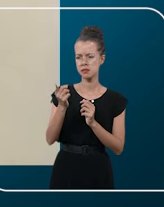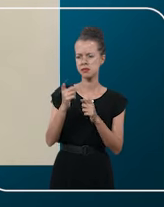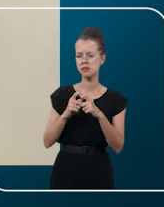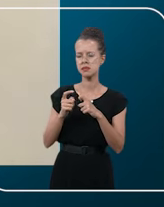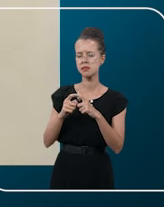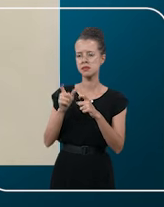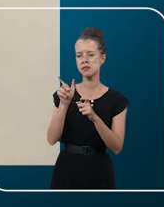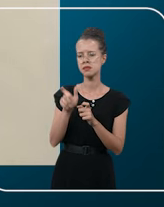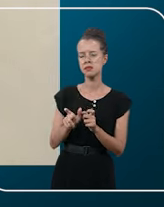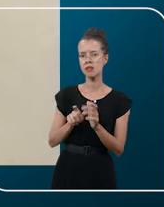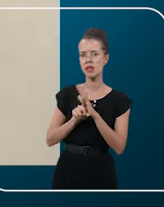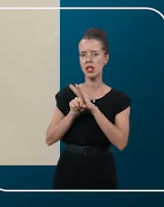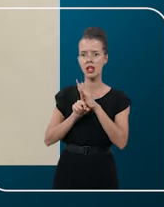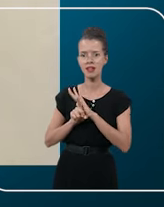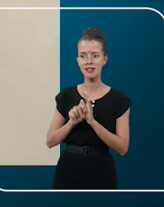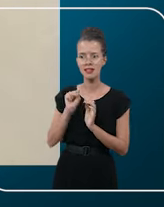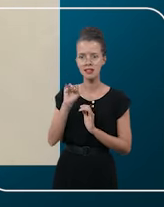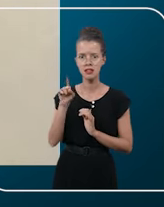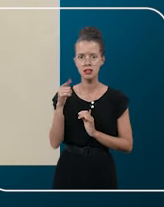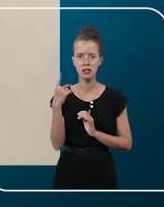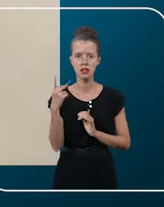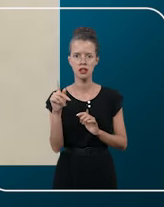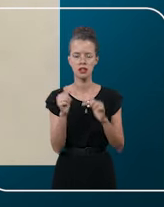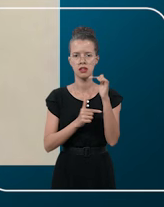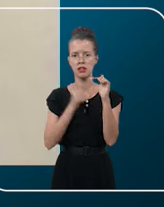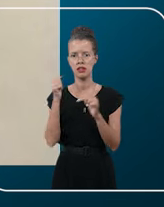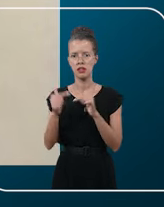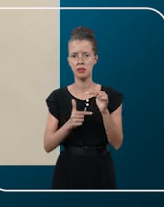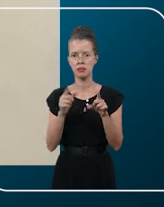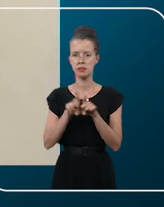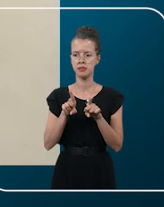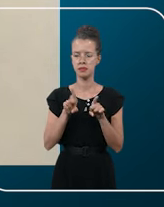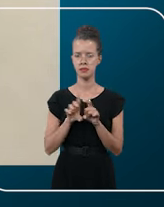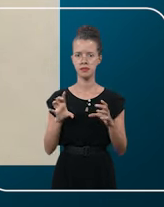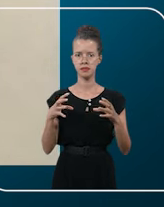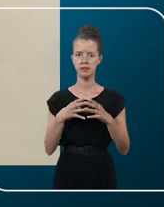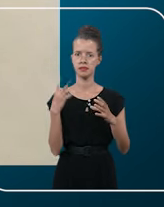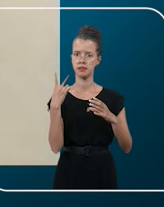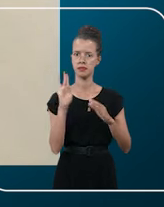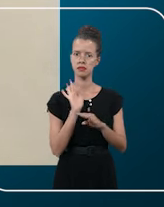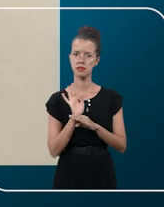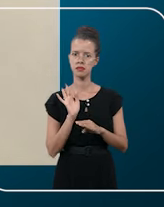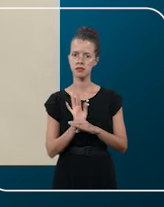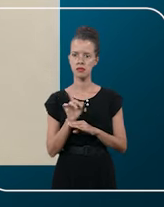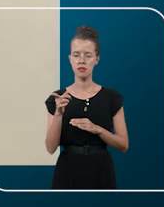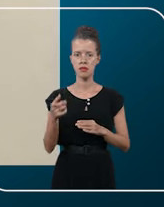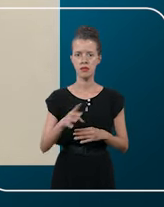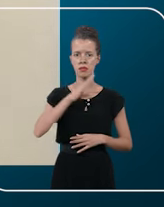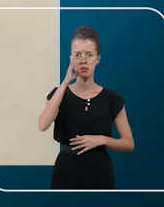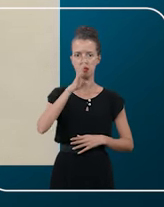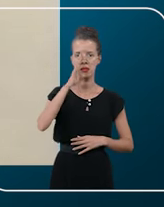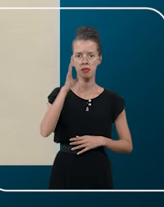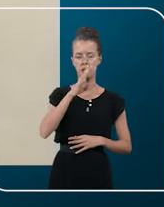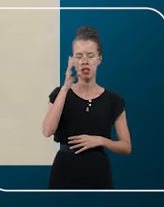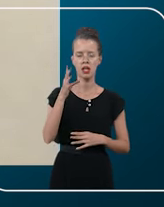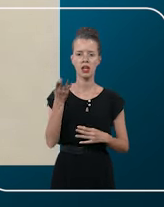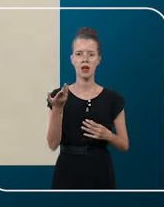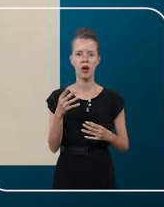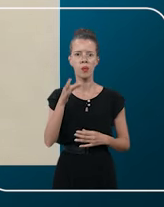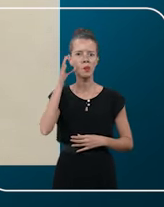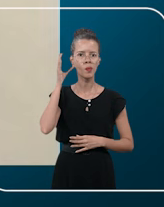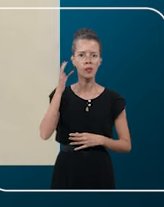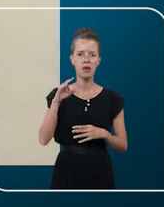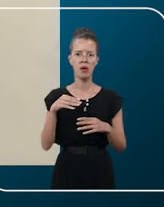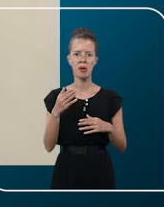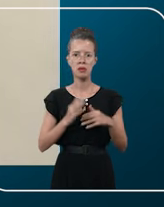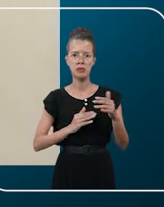atos deste médico e de sua equipe foram imprudentes, imperito ou negligente. Portanto, se houve falha na prestação do